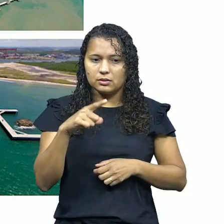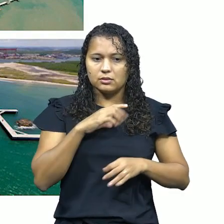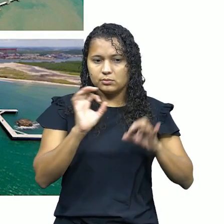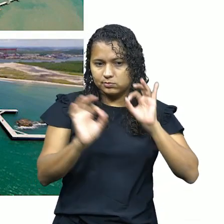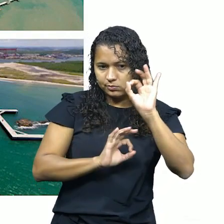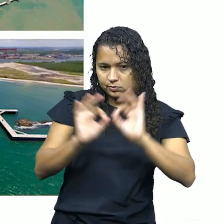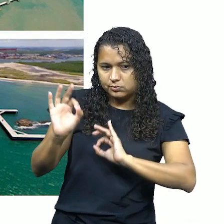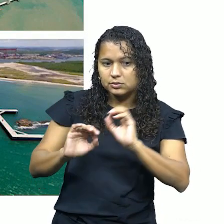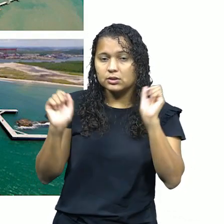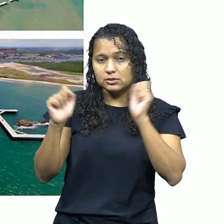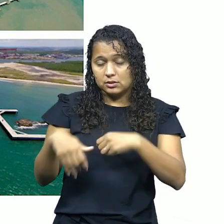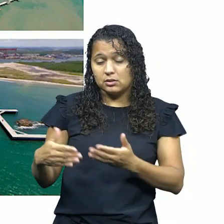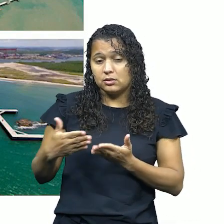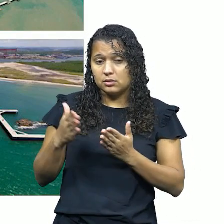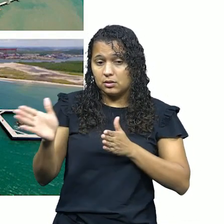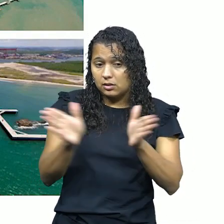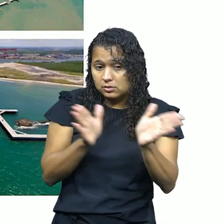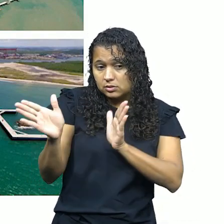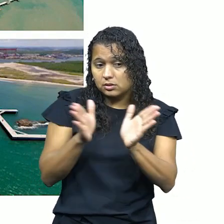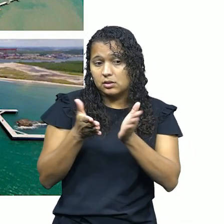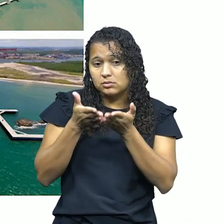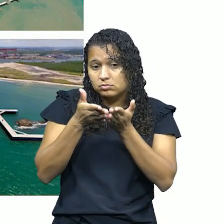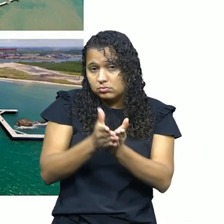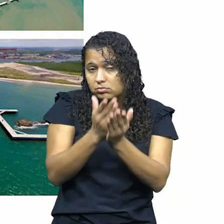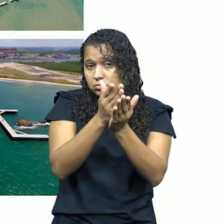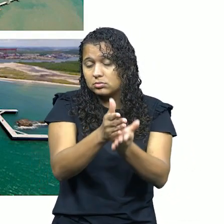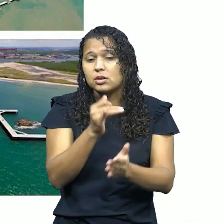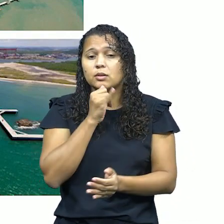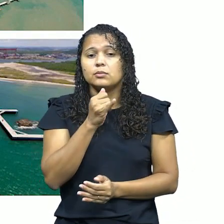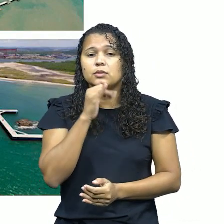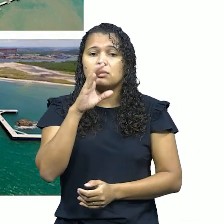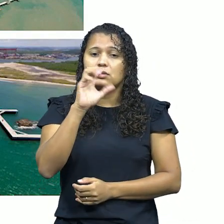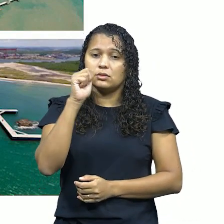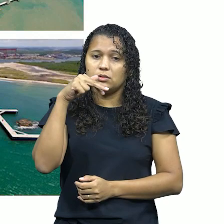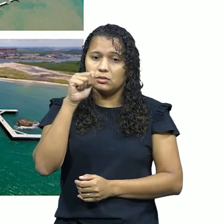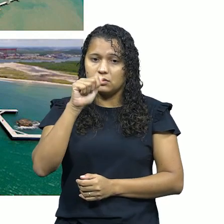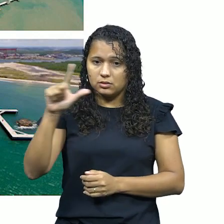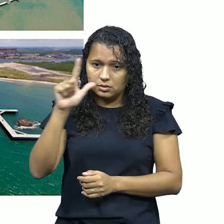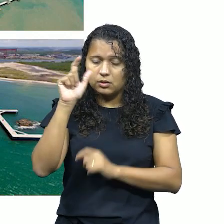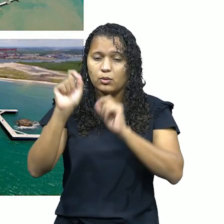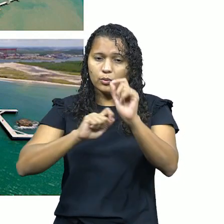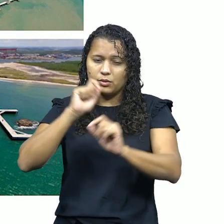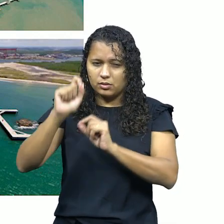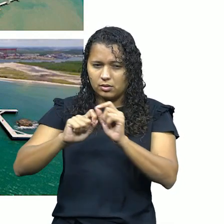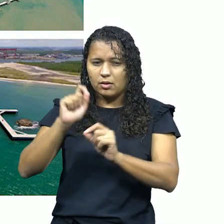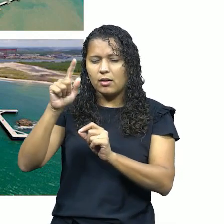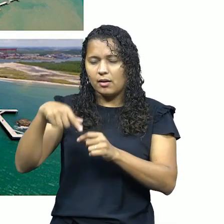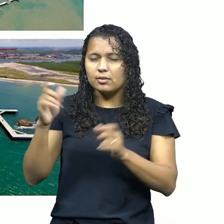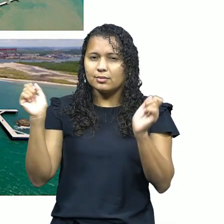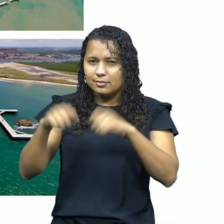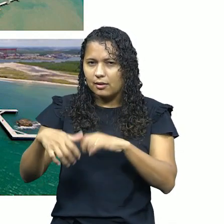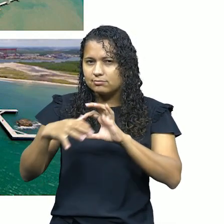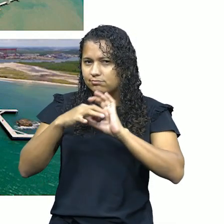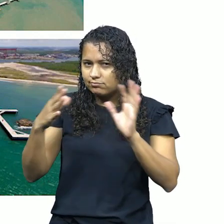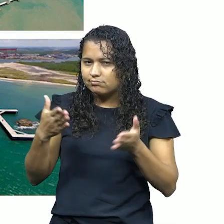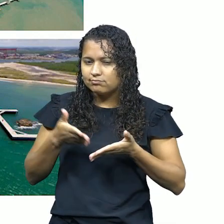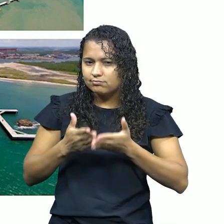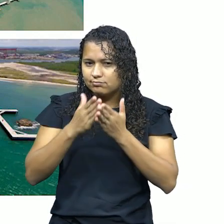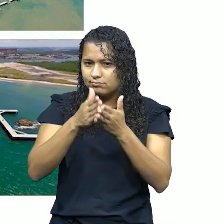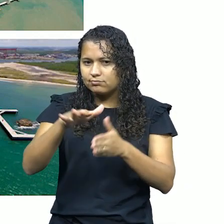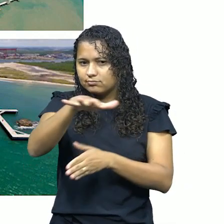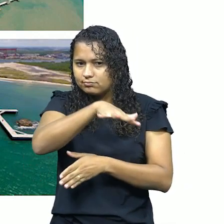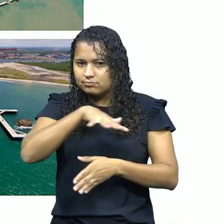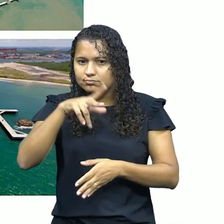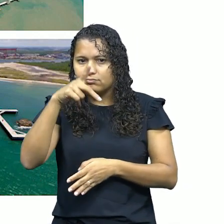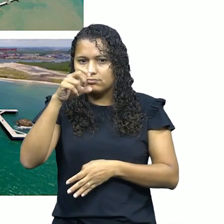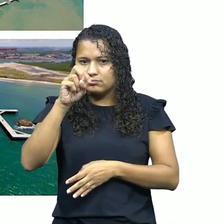junto ao porto para acesso pela via aquática. Então, o canal de acesso ele permite a entrada do navio na área